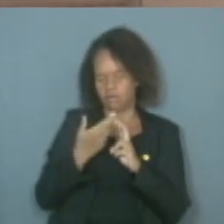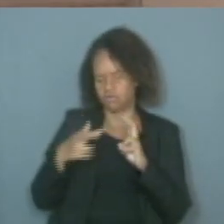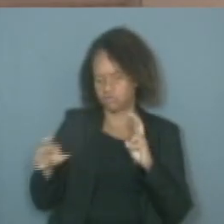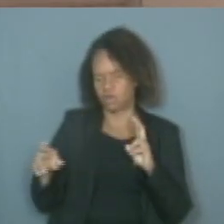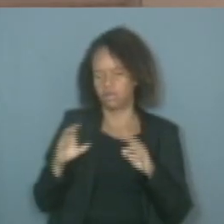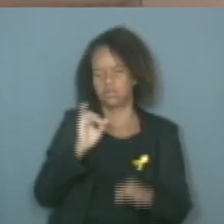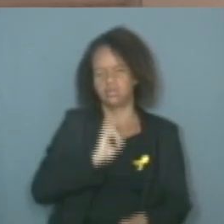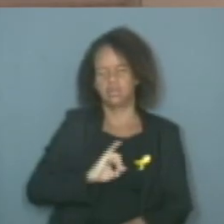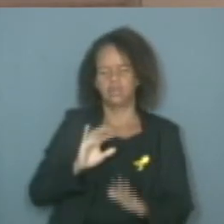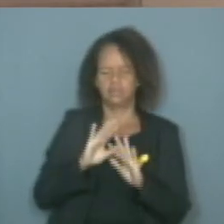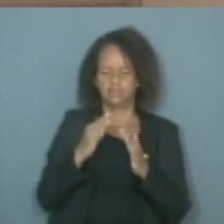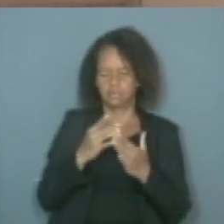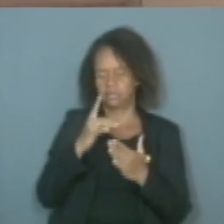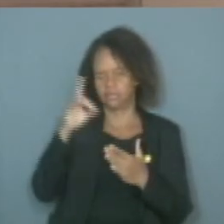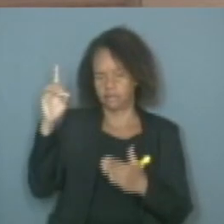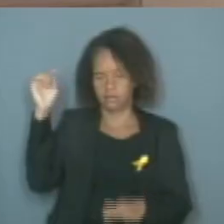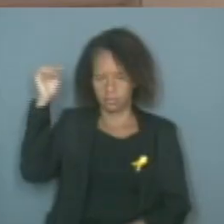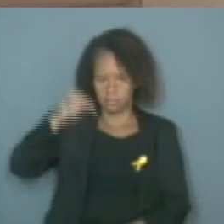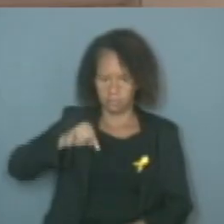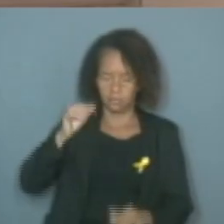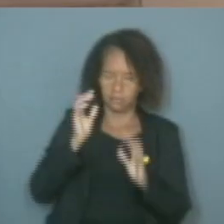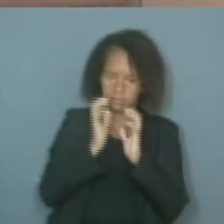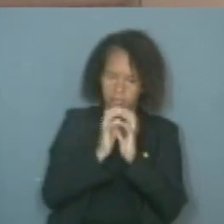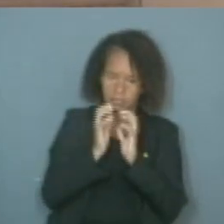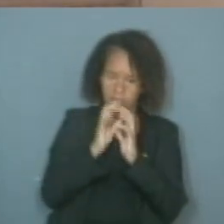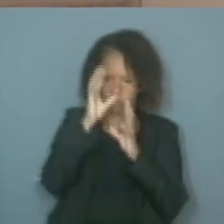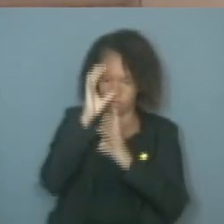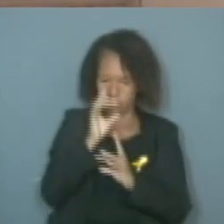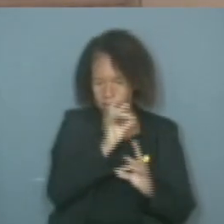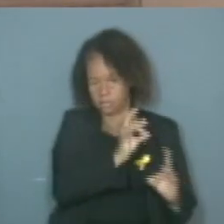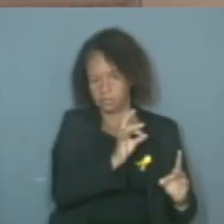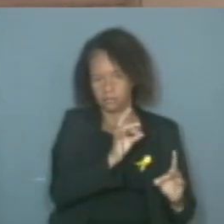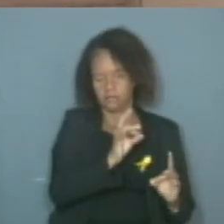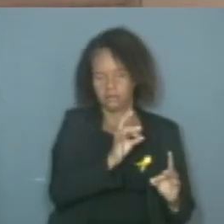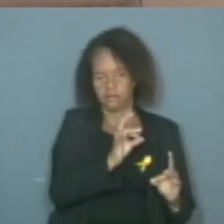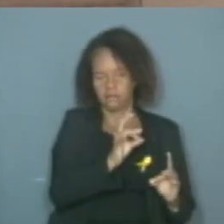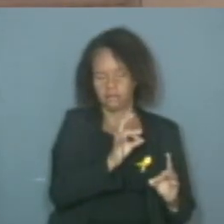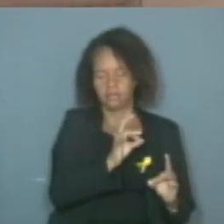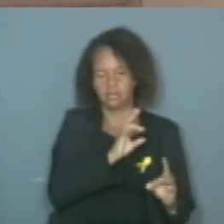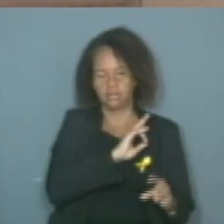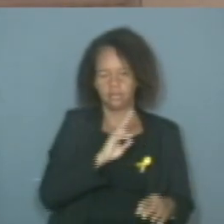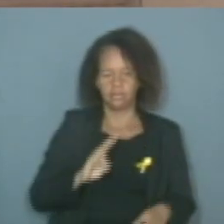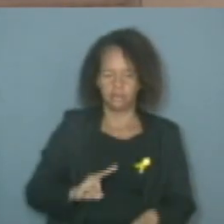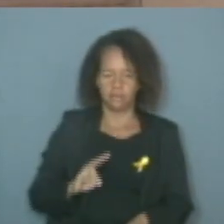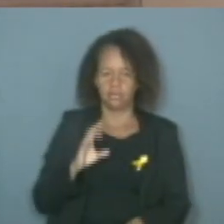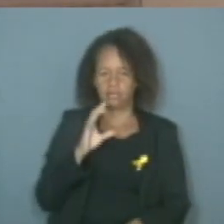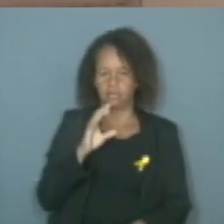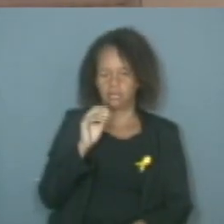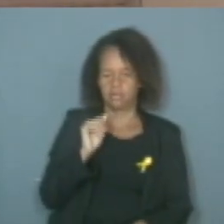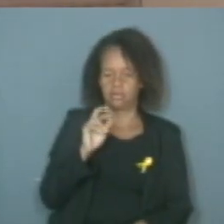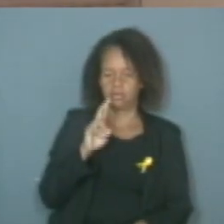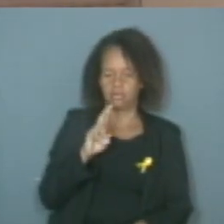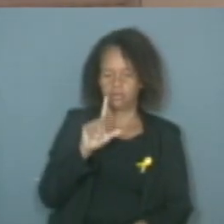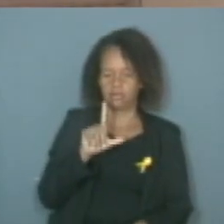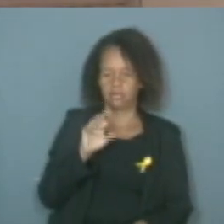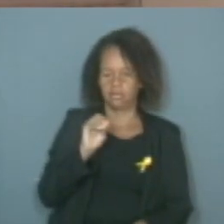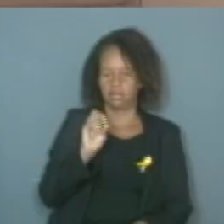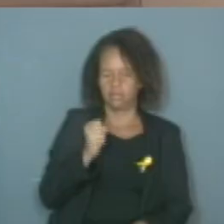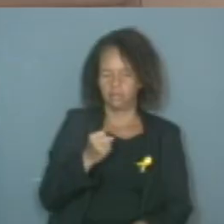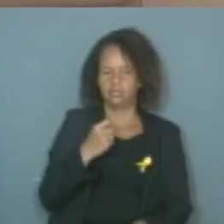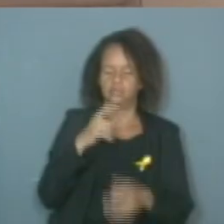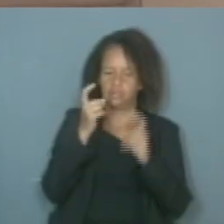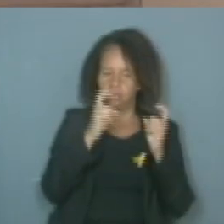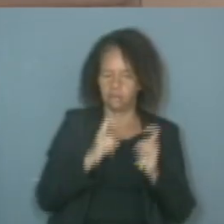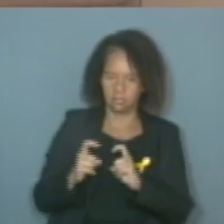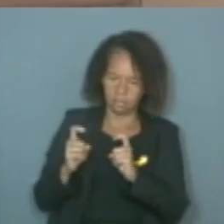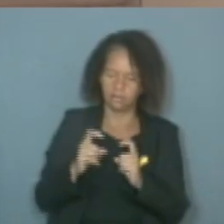os intervalos bíblicos aqui na cidade do Recife. E antes de acabar o tempo, já vou passar a parte para o vereador Carlos Muniz, que a gente discutiu bastante sobre